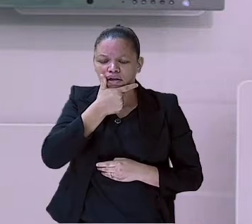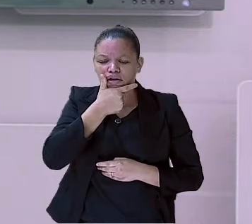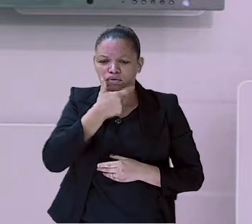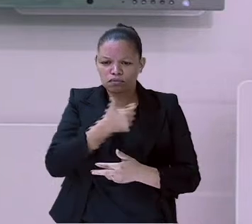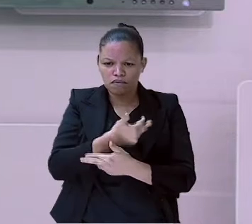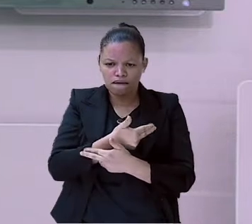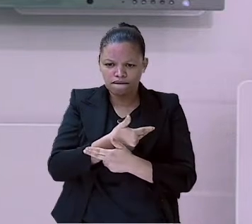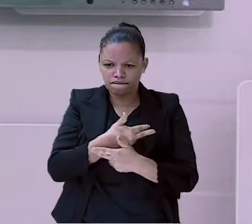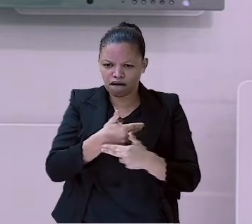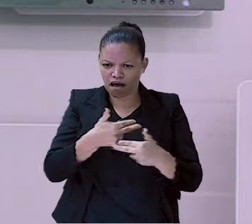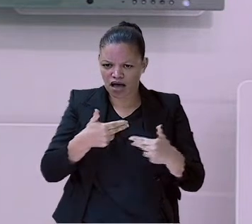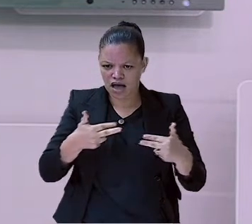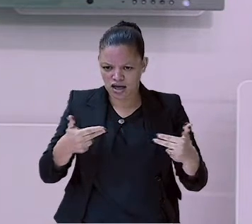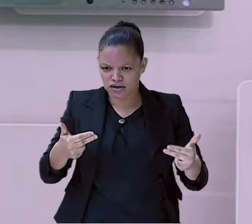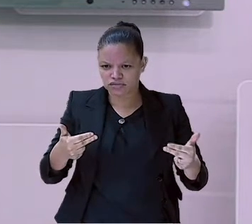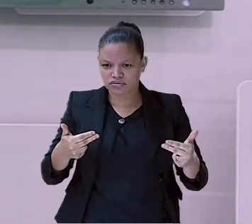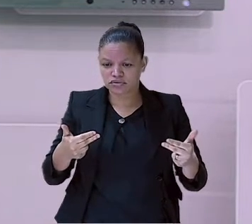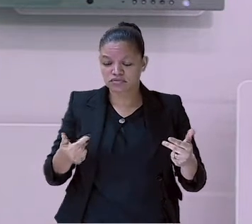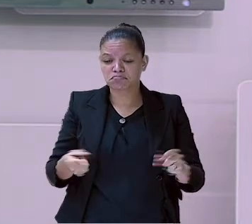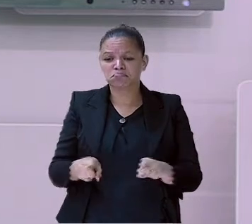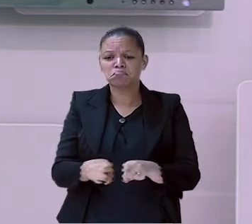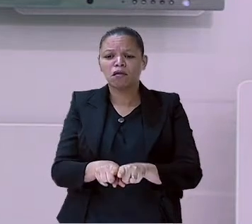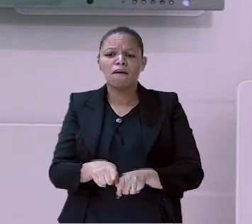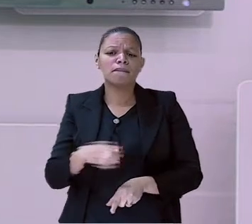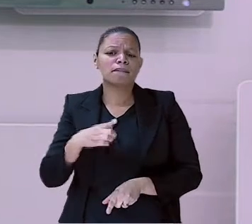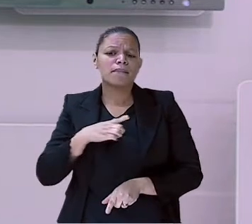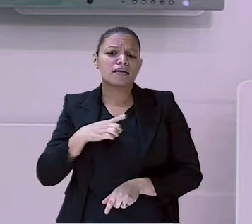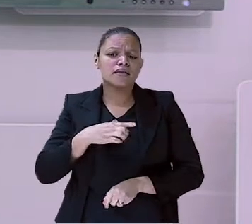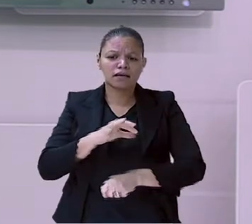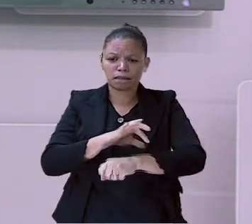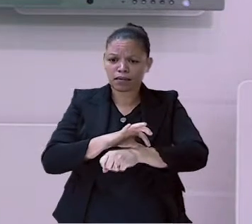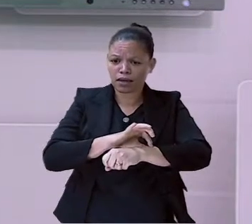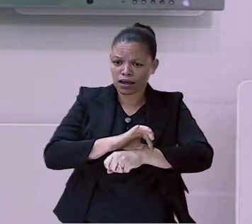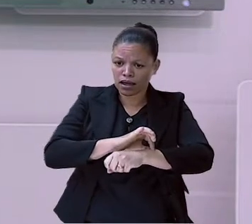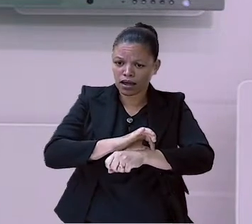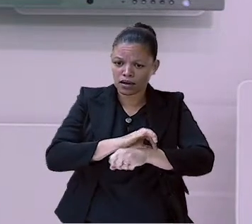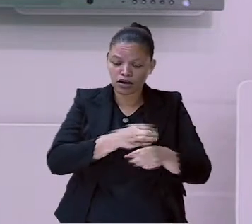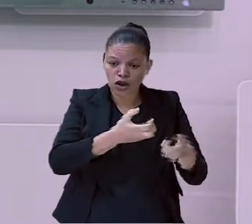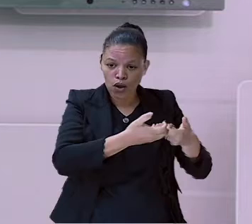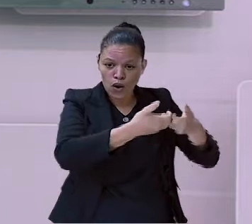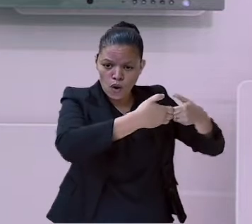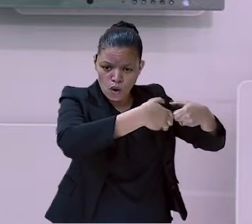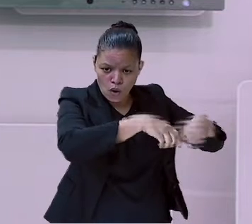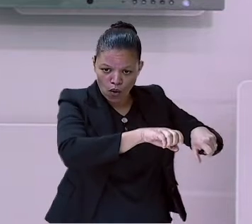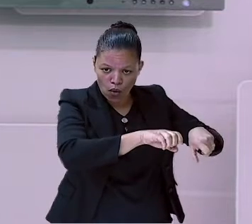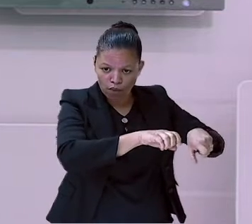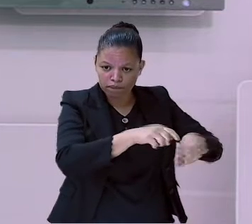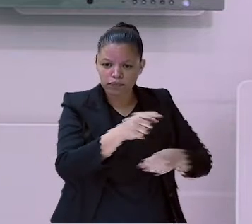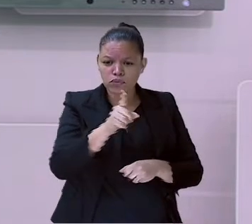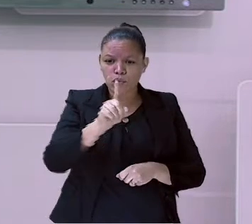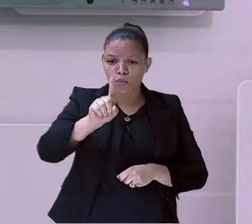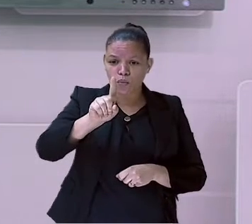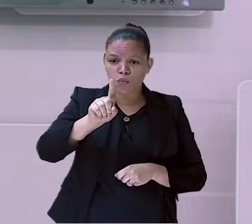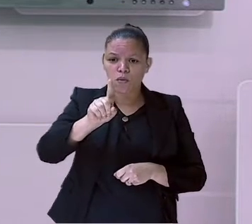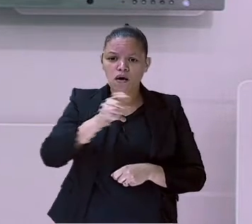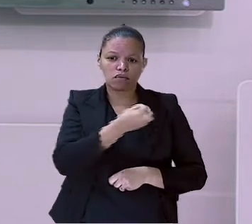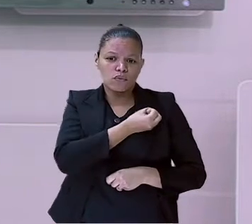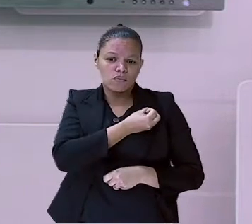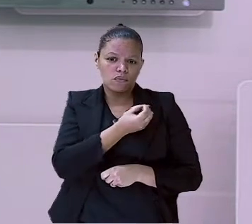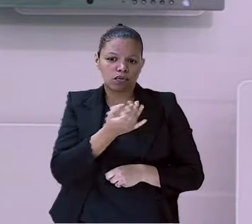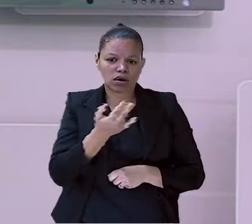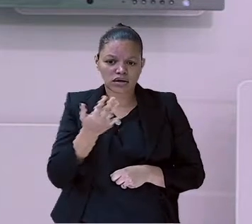proteínas. Também carne e ovos, 1 porção diária. E tem